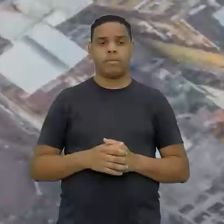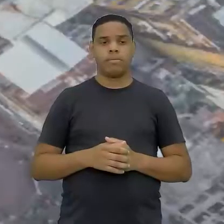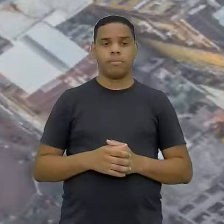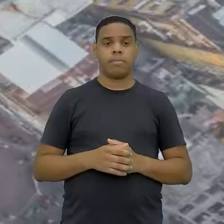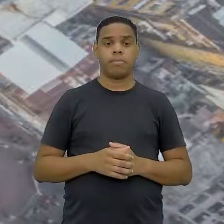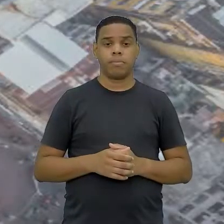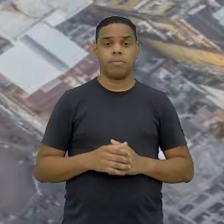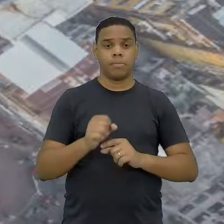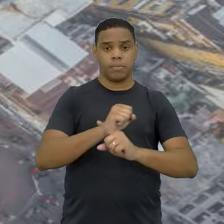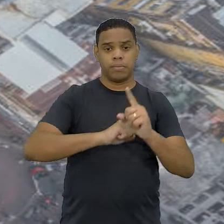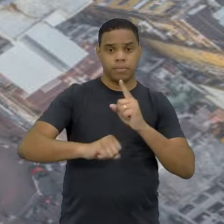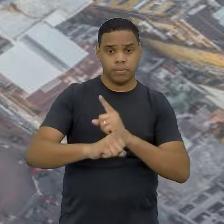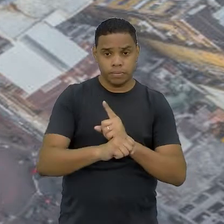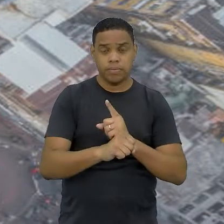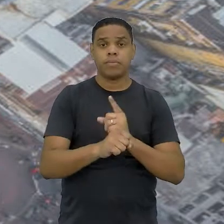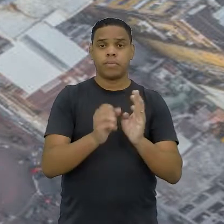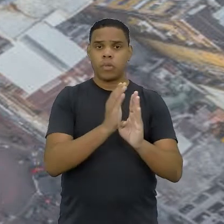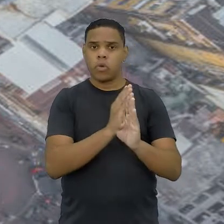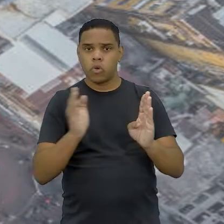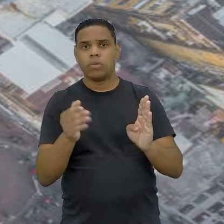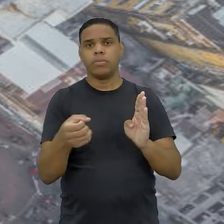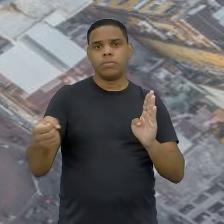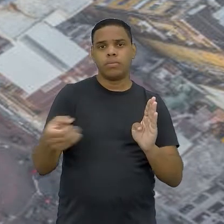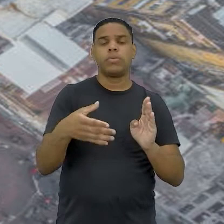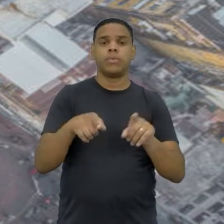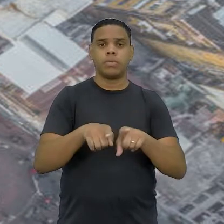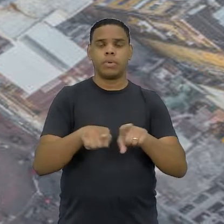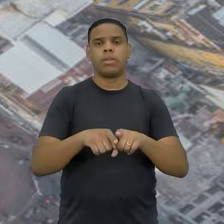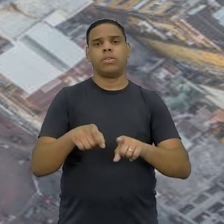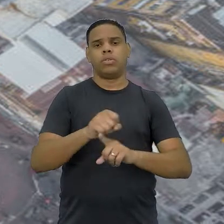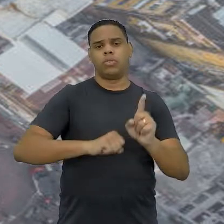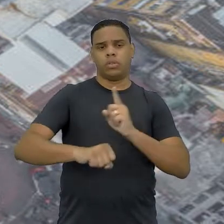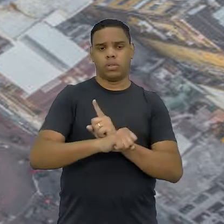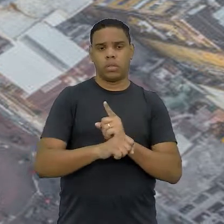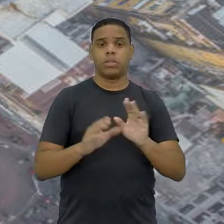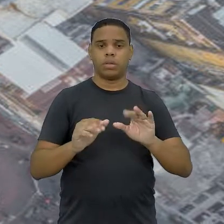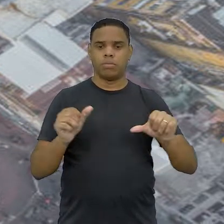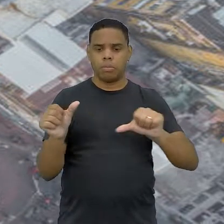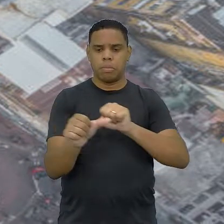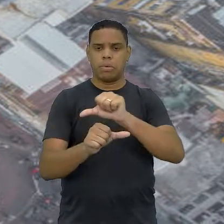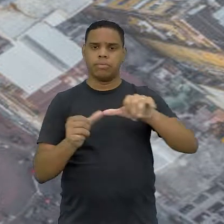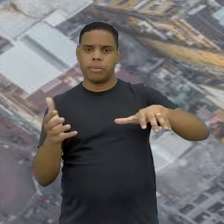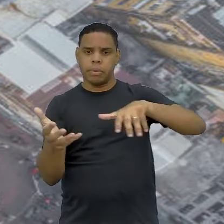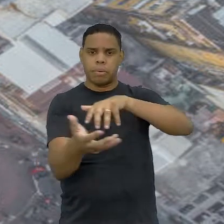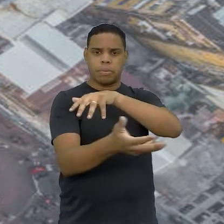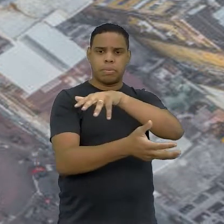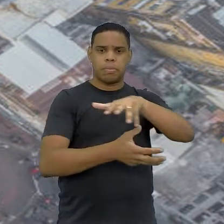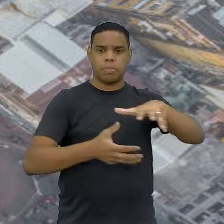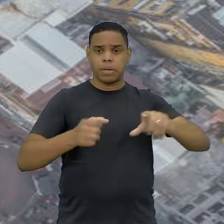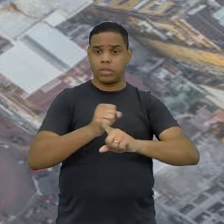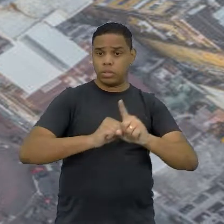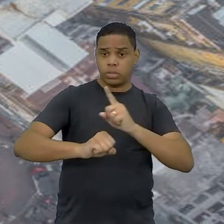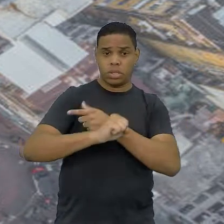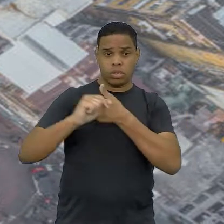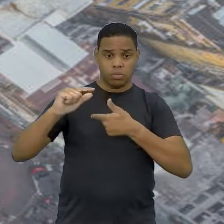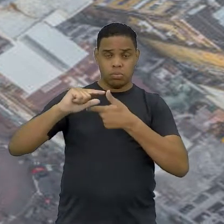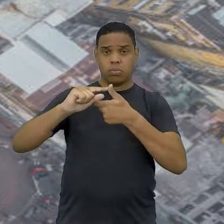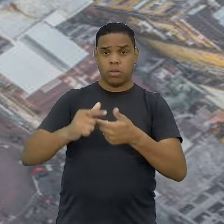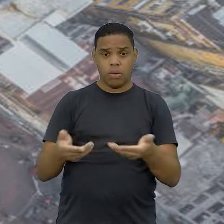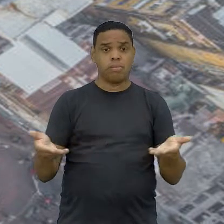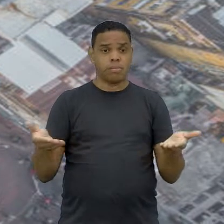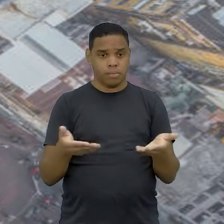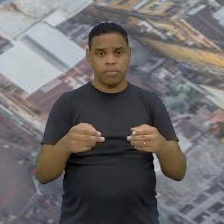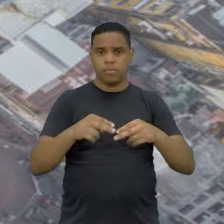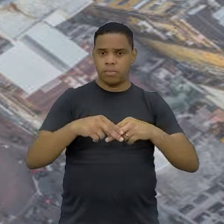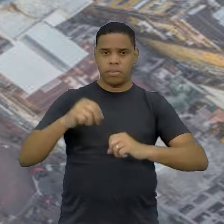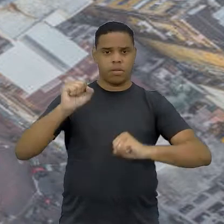Então, sociedades modernas e sociologia. Com as transformações ocorridas das sociedades tradicionais para as modernas, por